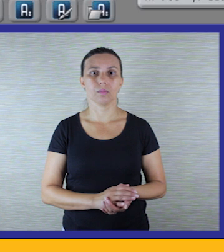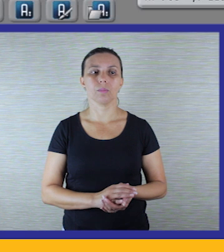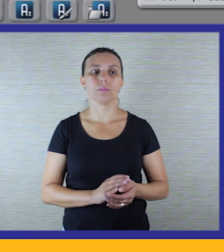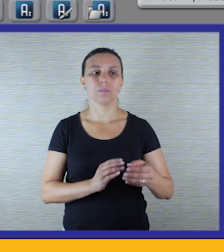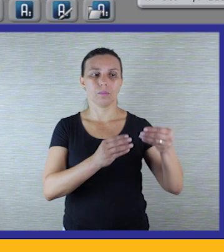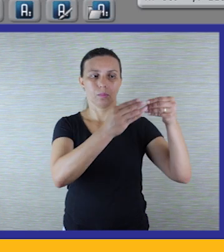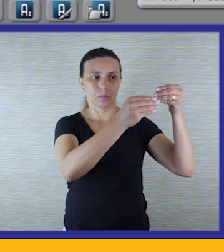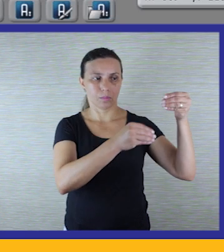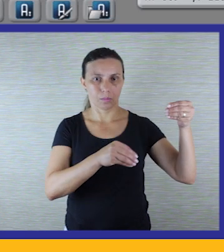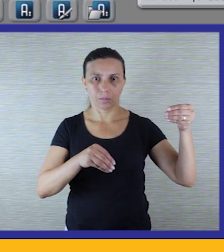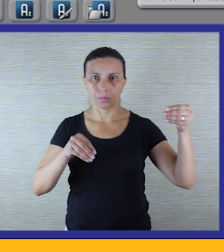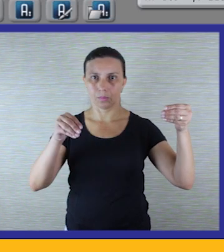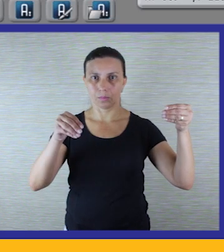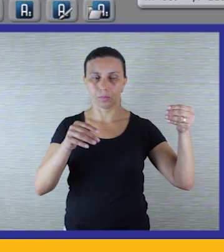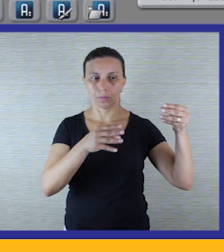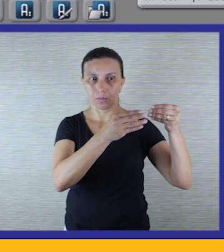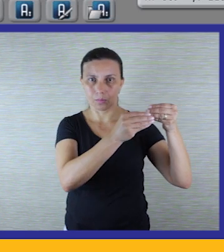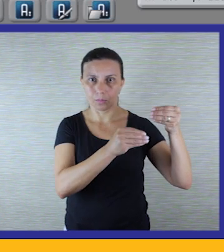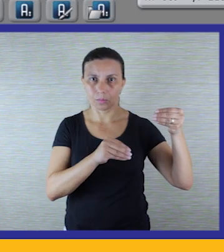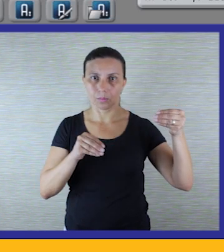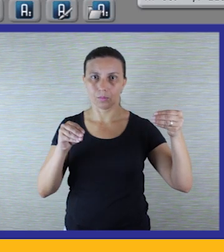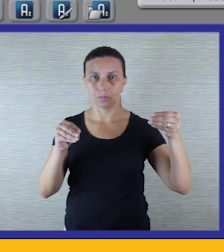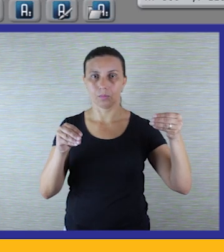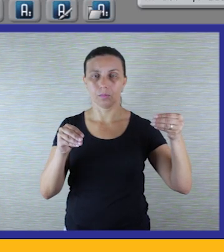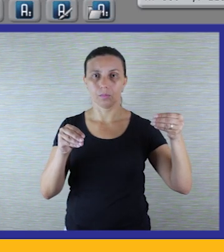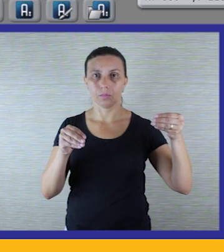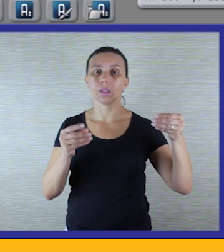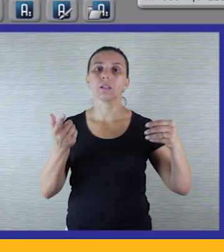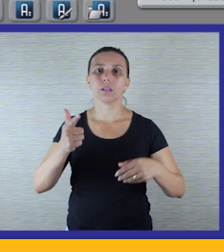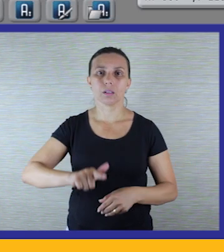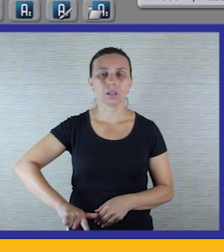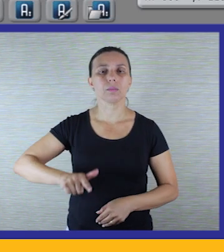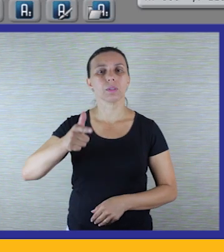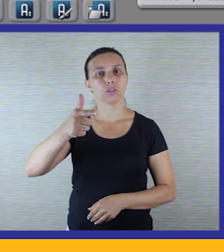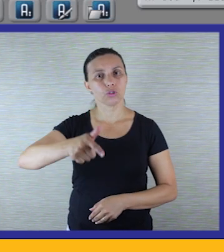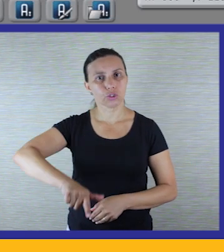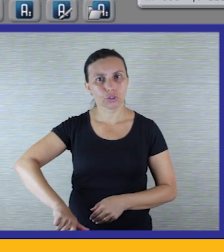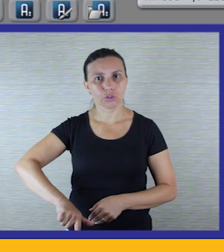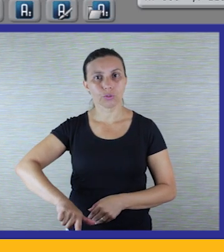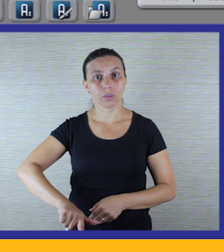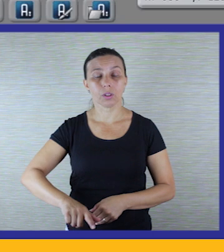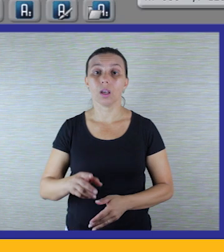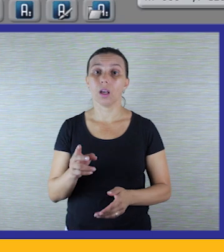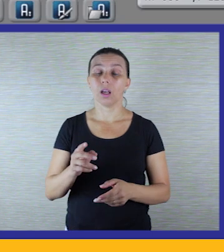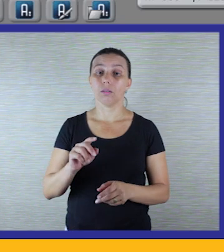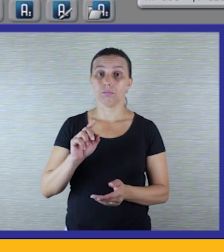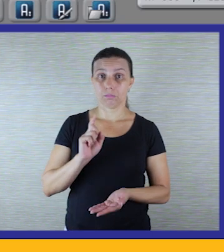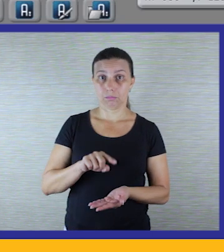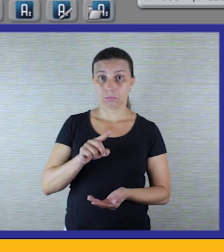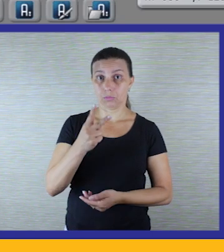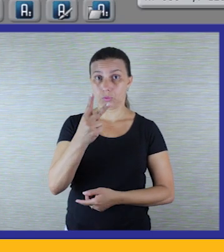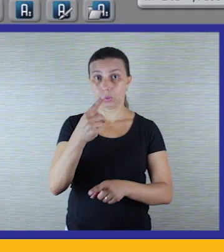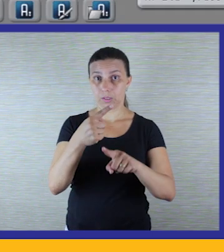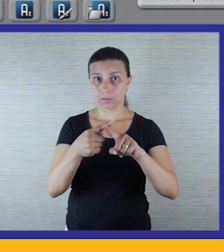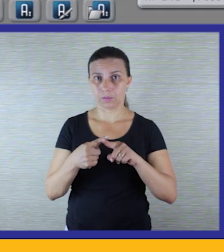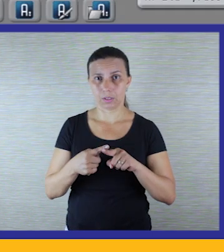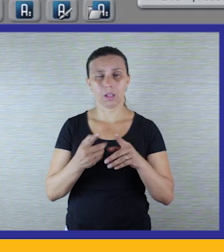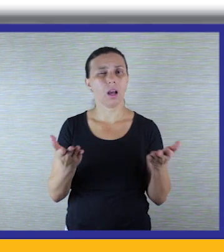ele faça a comparação repetidamente. Clique 2 vezes na programação e vamos ao